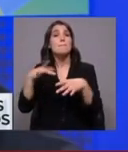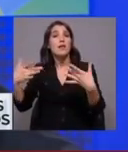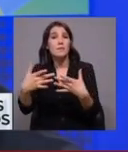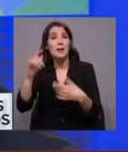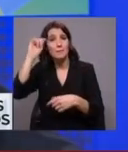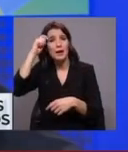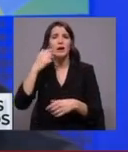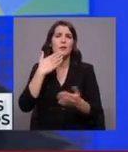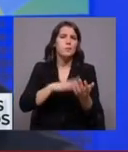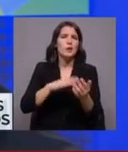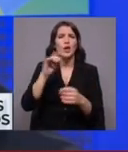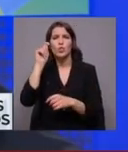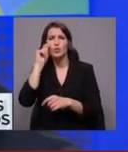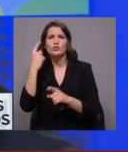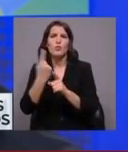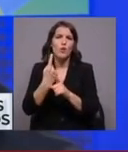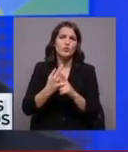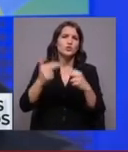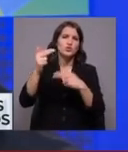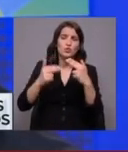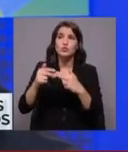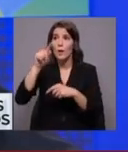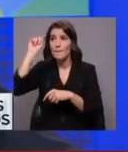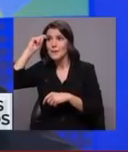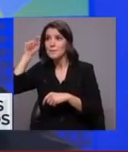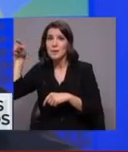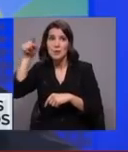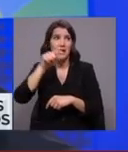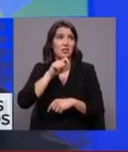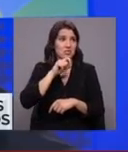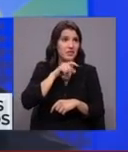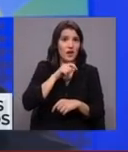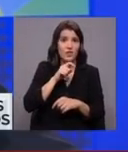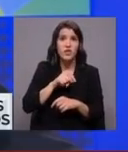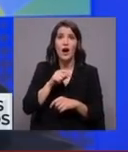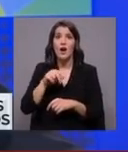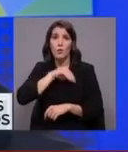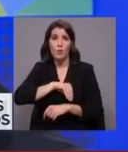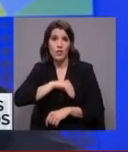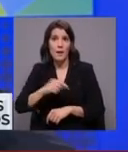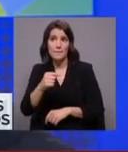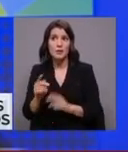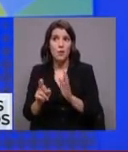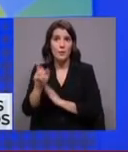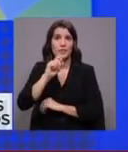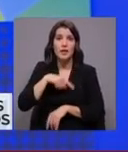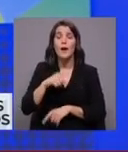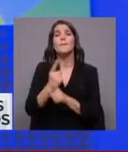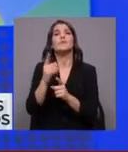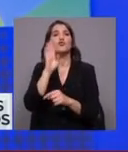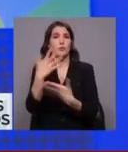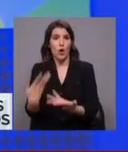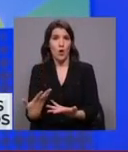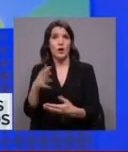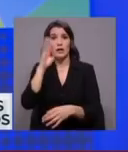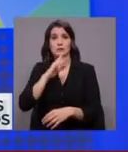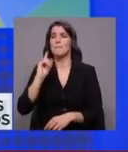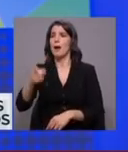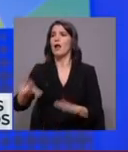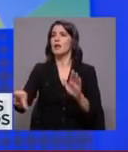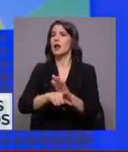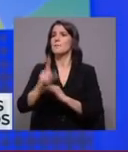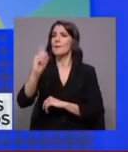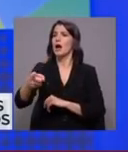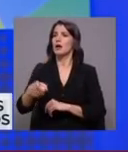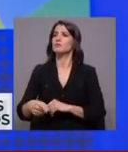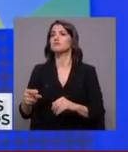era muitas horas são o turismo e alguns aspectos conquistam que possam suportar os aumentos do salário mínimo porque já vindo até hoje é que aumente a história mim por decretos